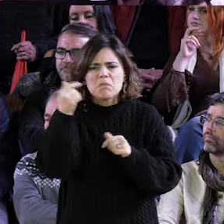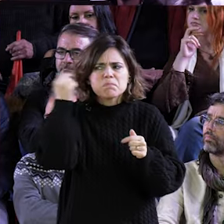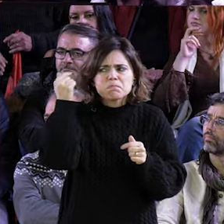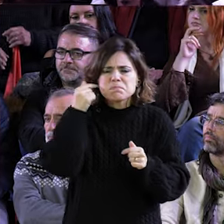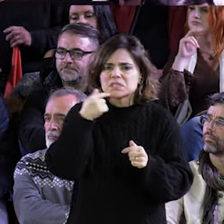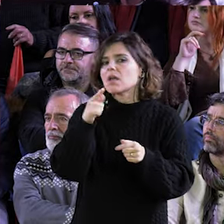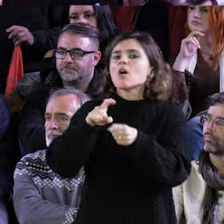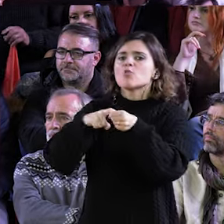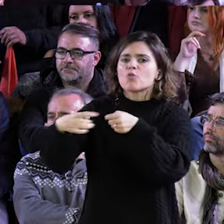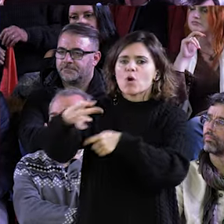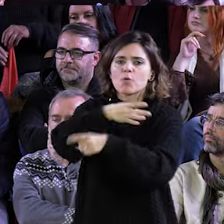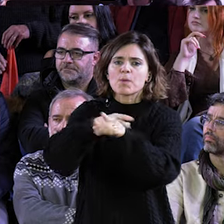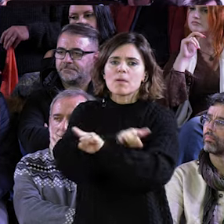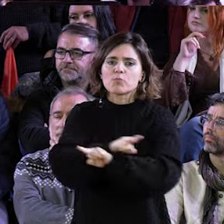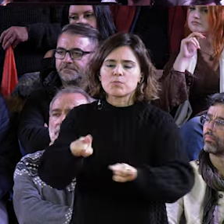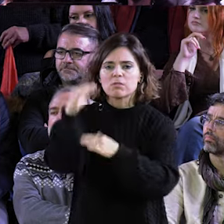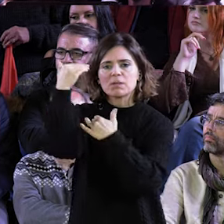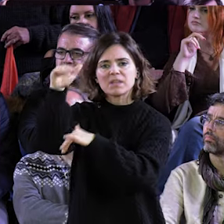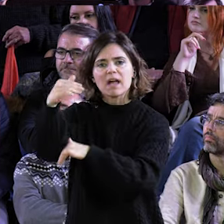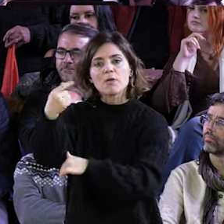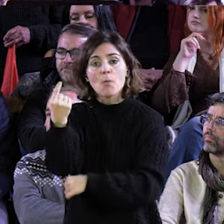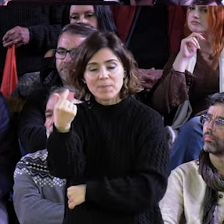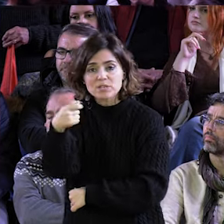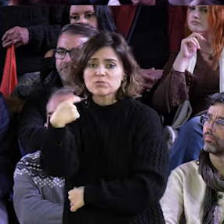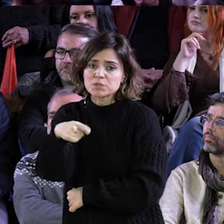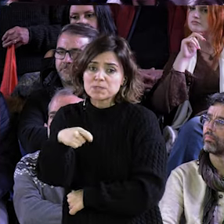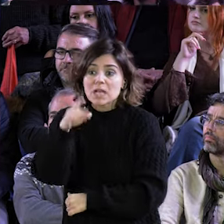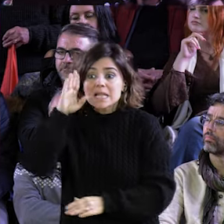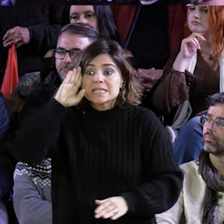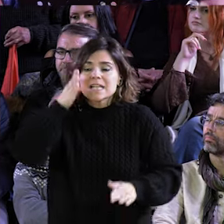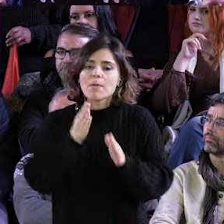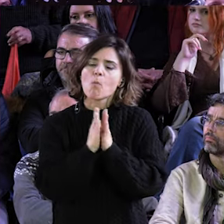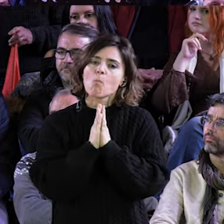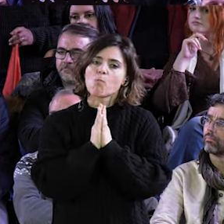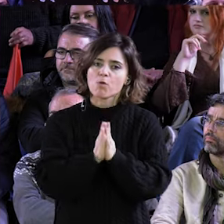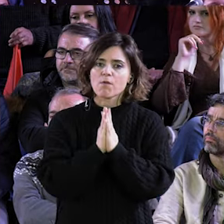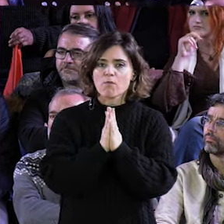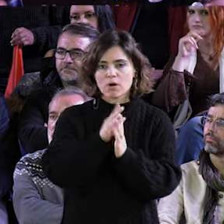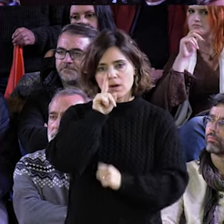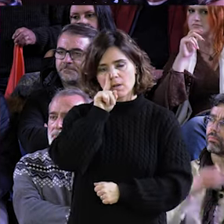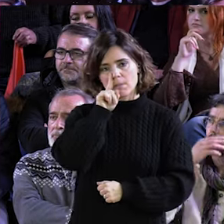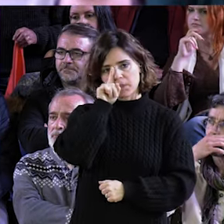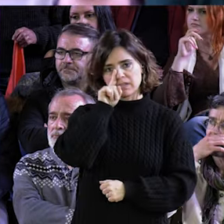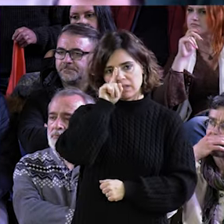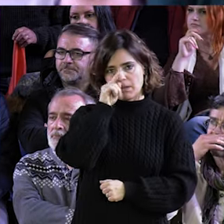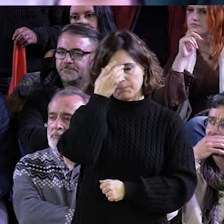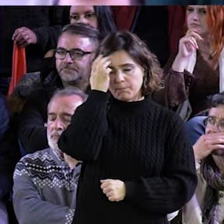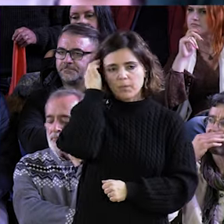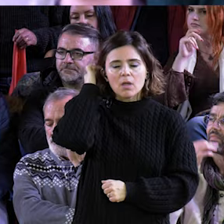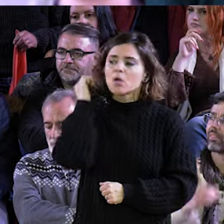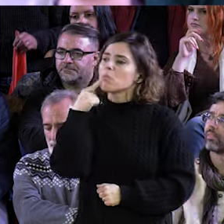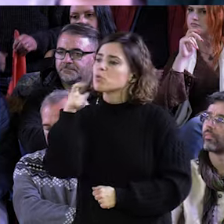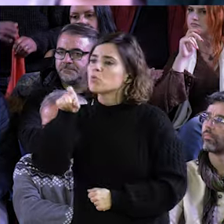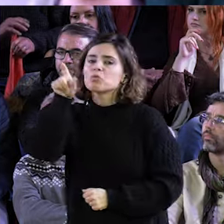deixa limitar o preço das rendas, saibam, por favor, que é mentira. Perguntem-lhes o que é que se faz na Áustria,